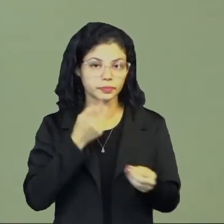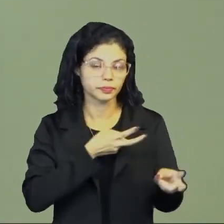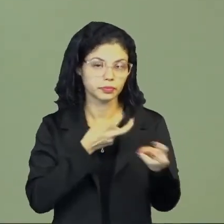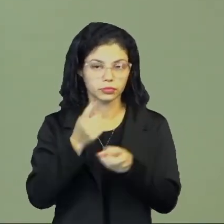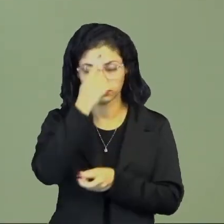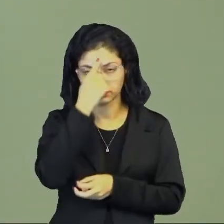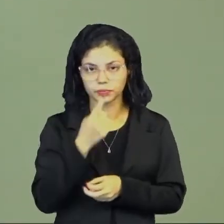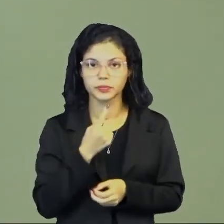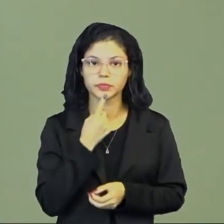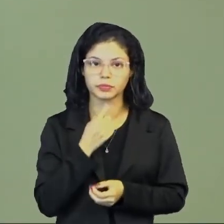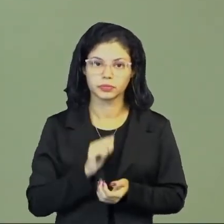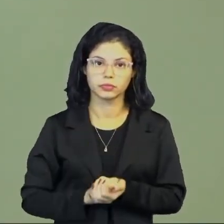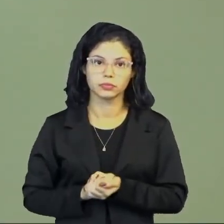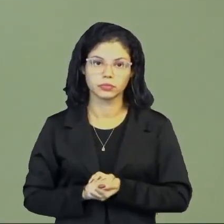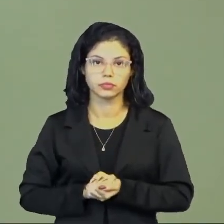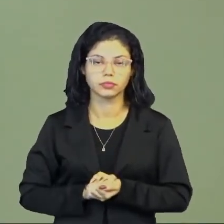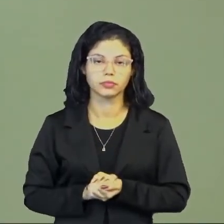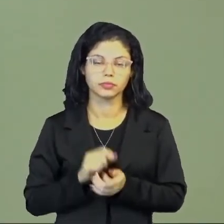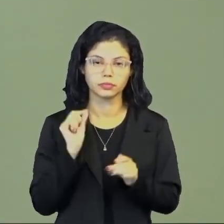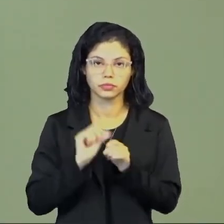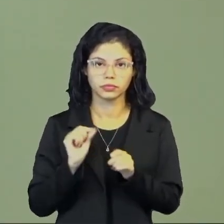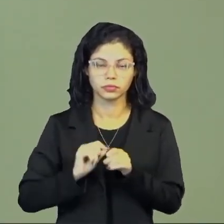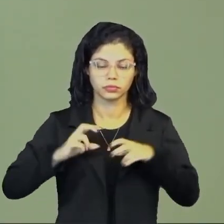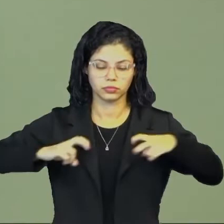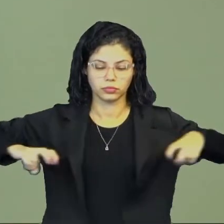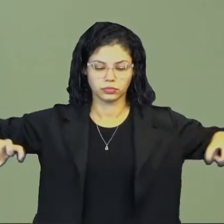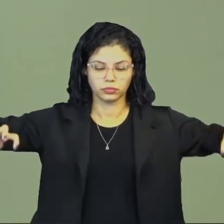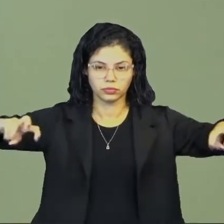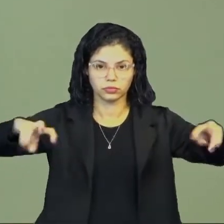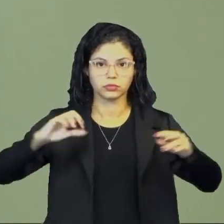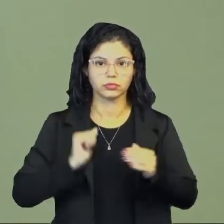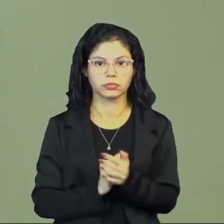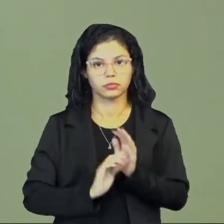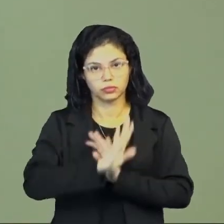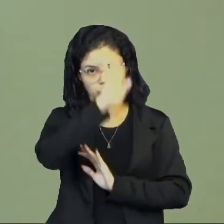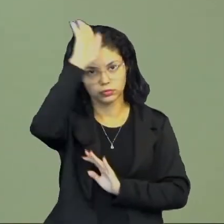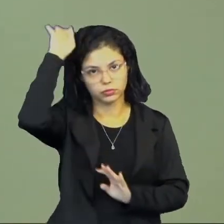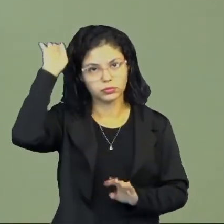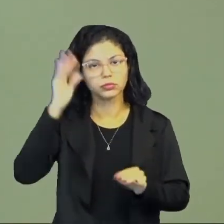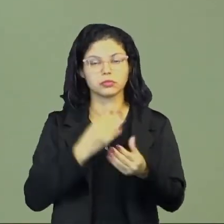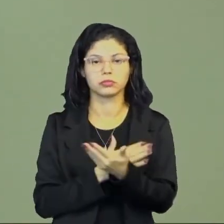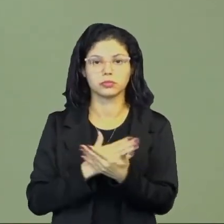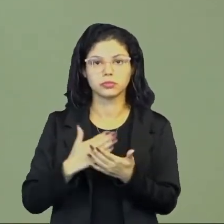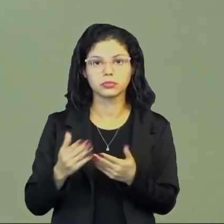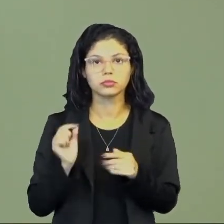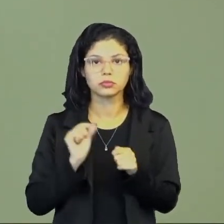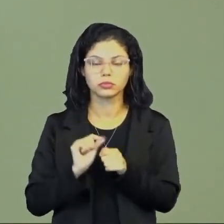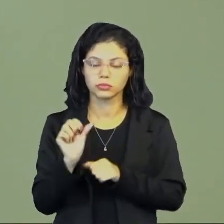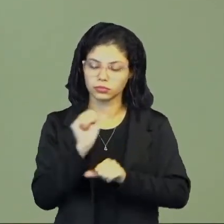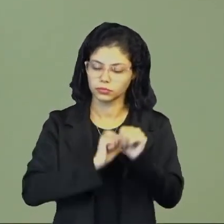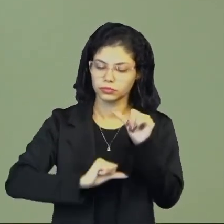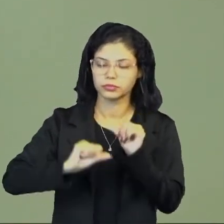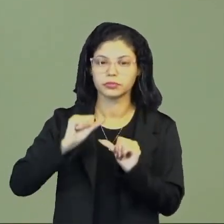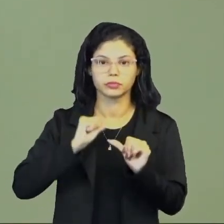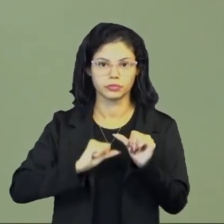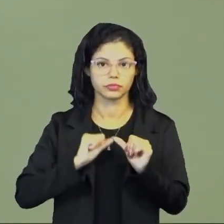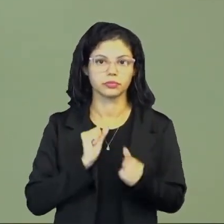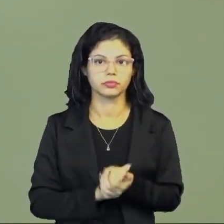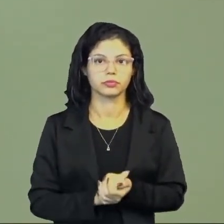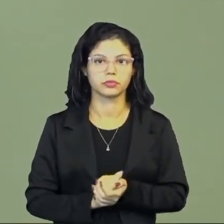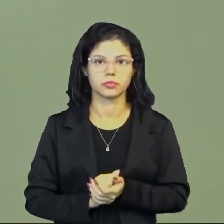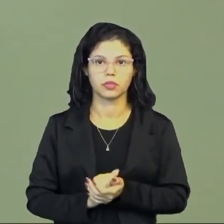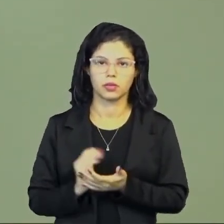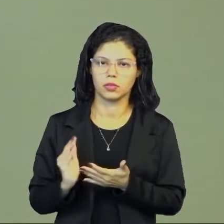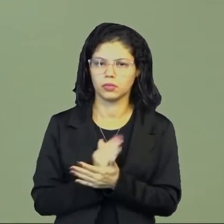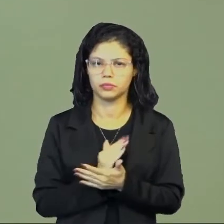na imagem, em encostas, né? O teatro era feito em encostas. E os romanos tentaram modificar, né? Deixar